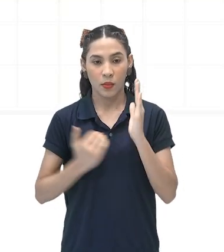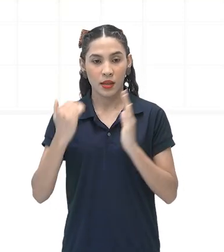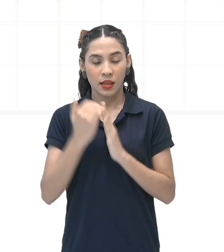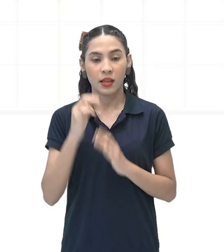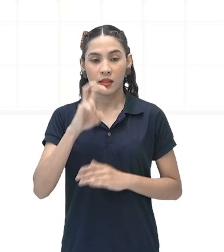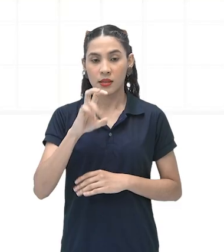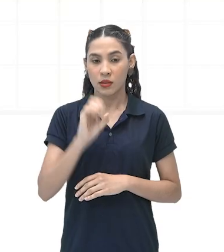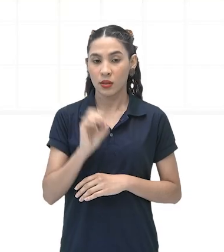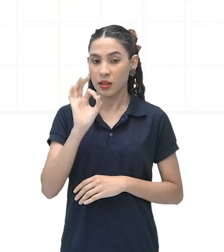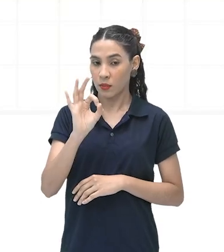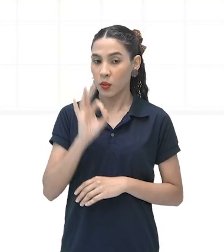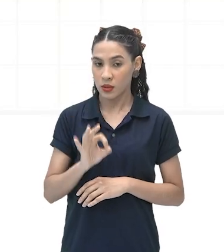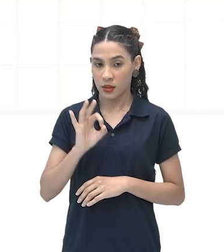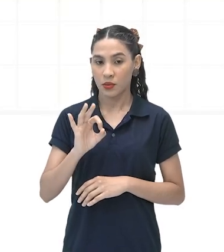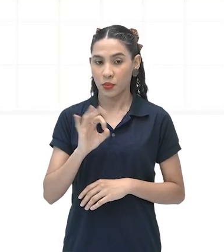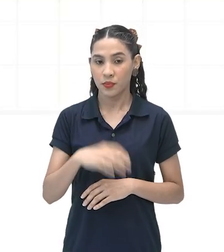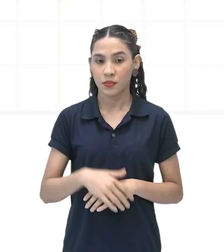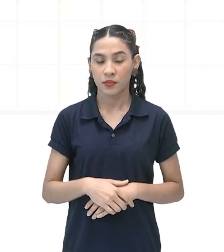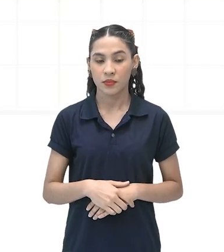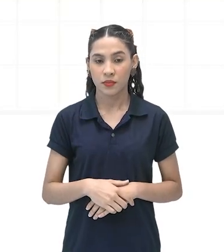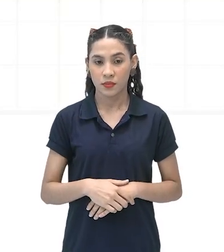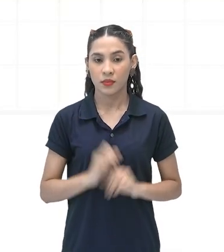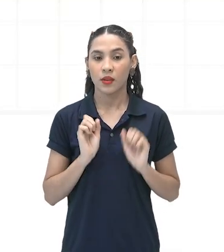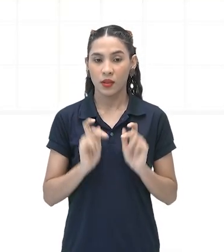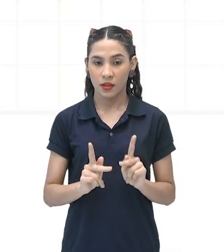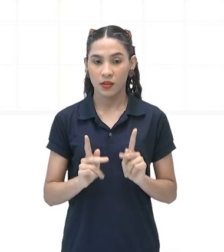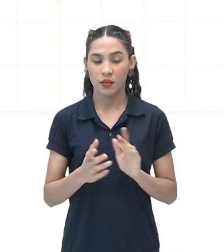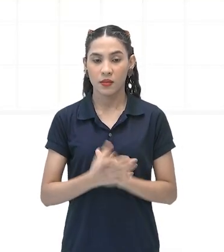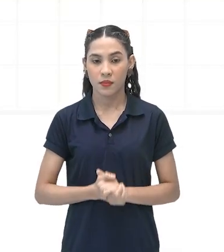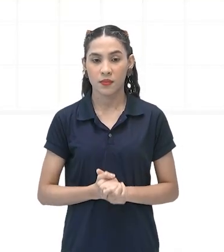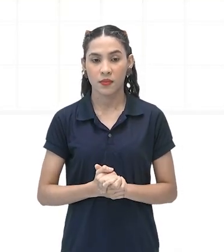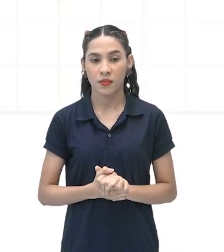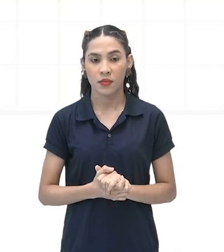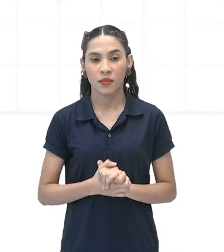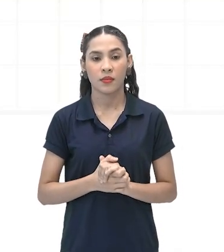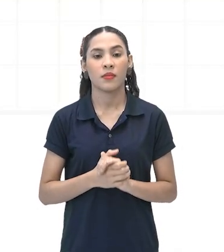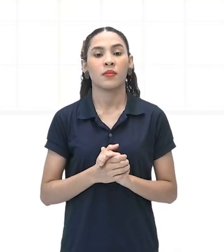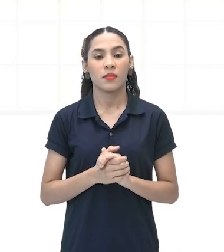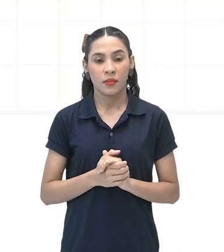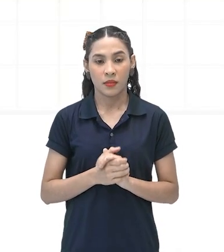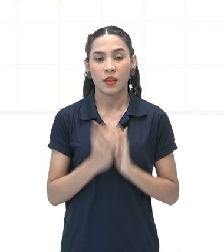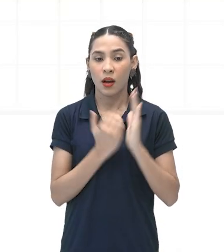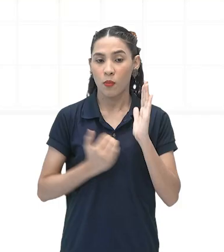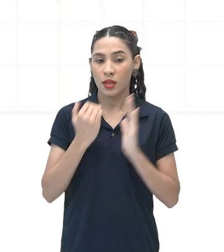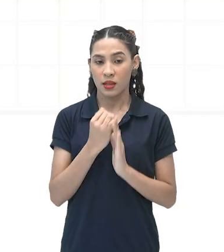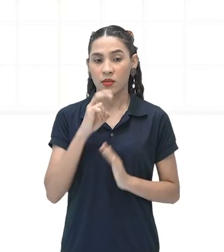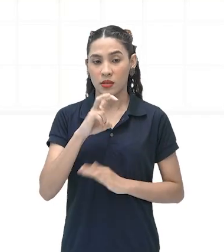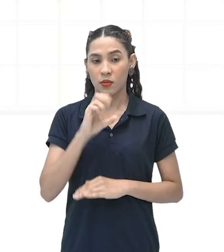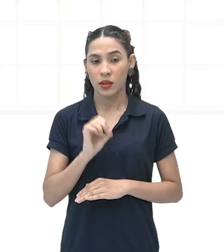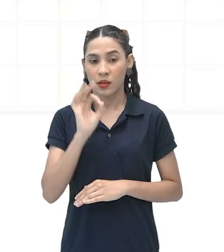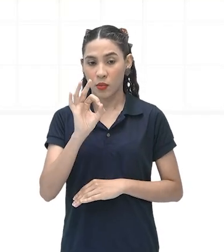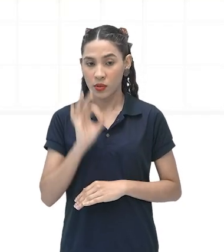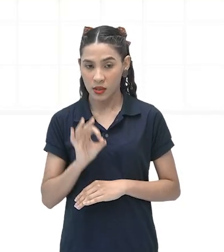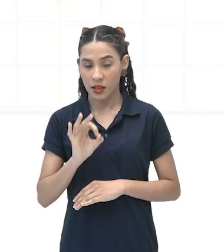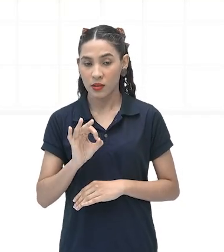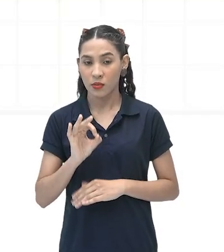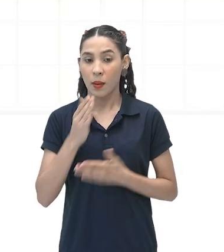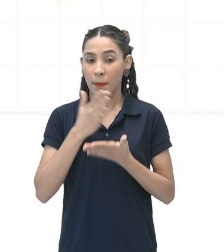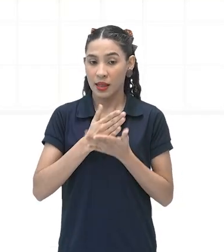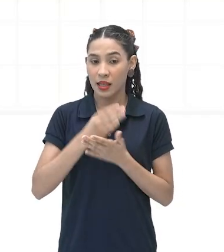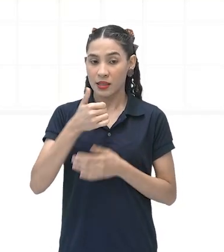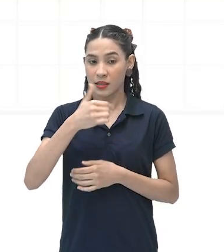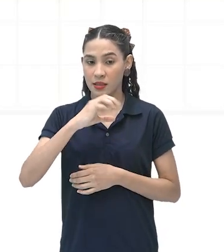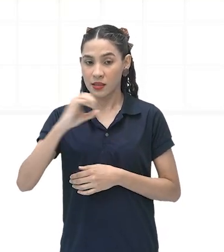vai aumentar 50% do valor. Muito bem. Então, aumentando 50% de 100, ou